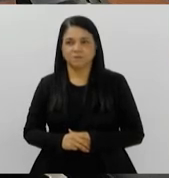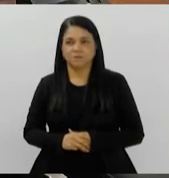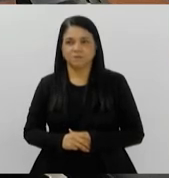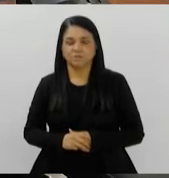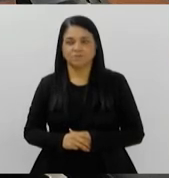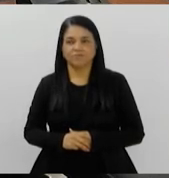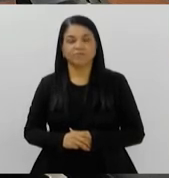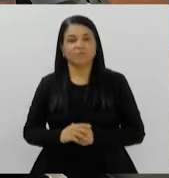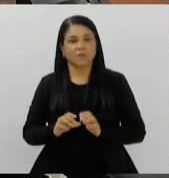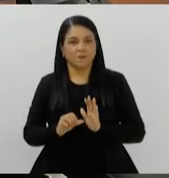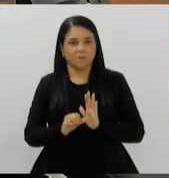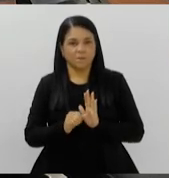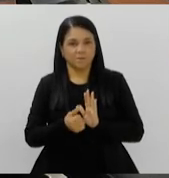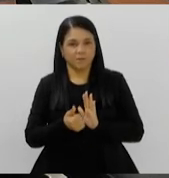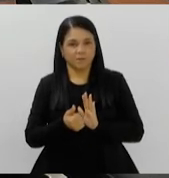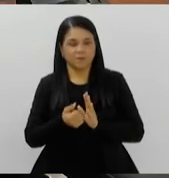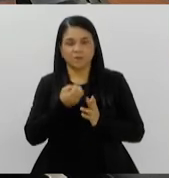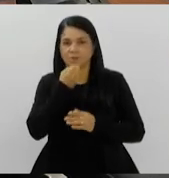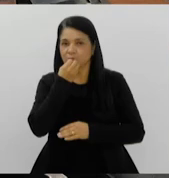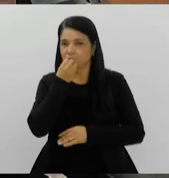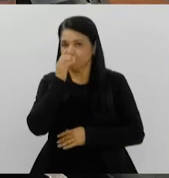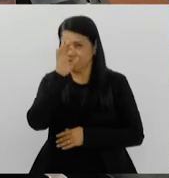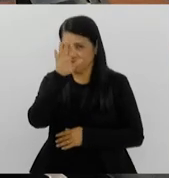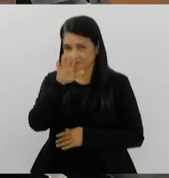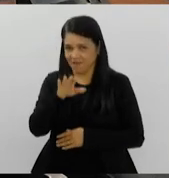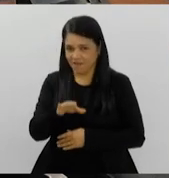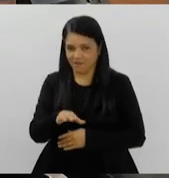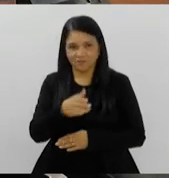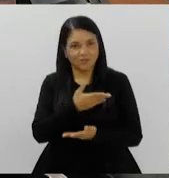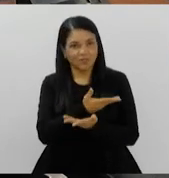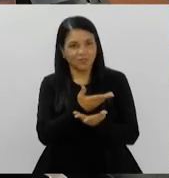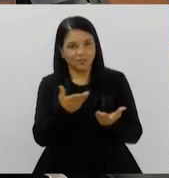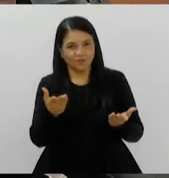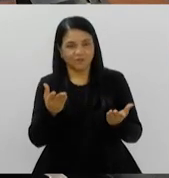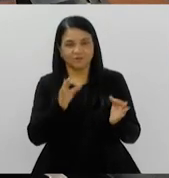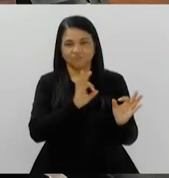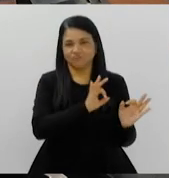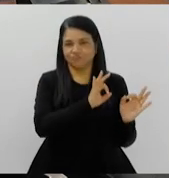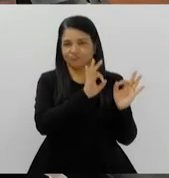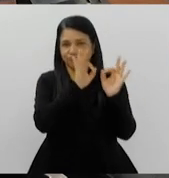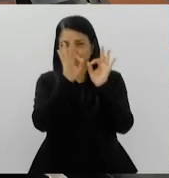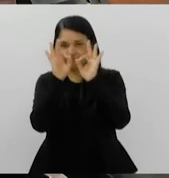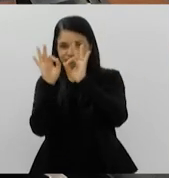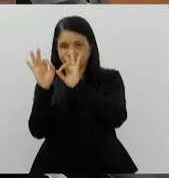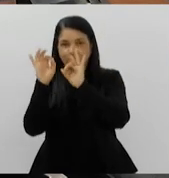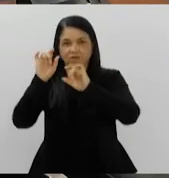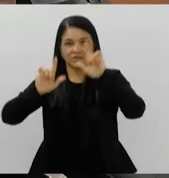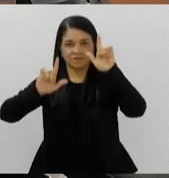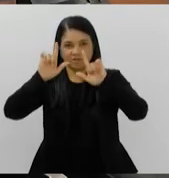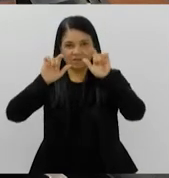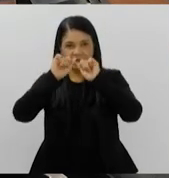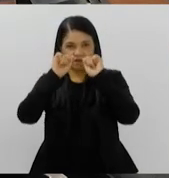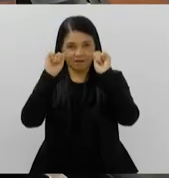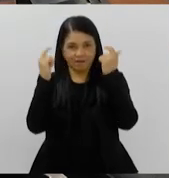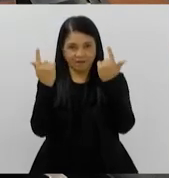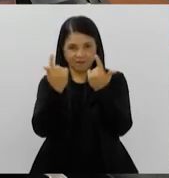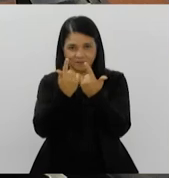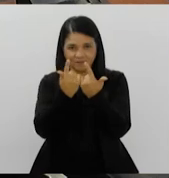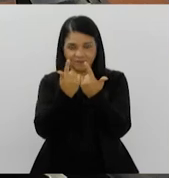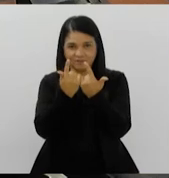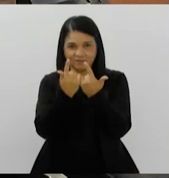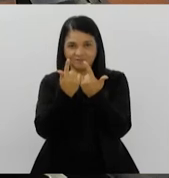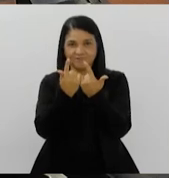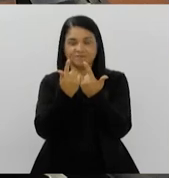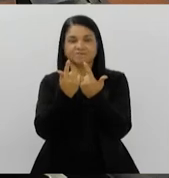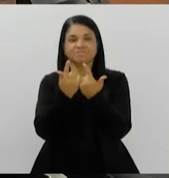Primeiramente, dar boa tarde a todas e todos que nos acompanham aqui pela TV Alerge,